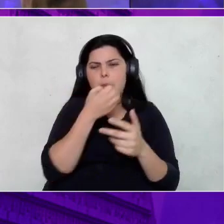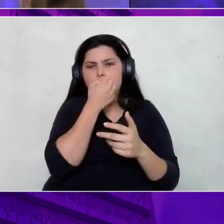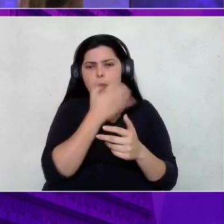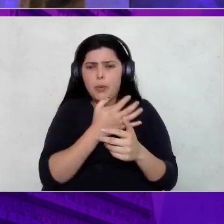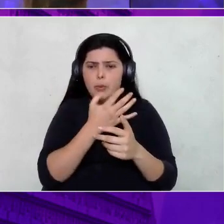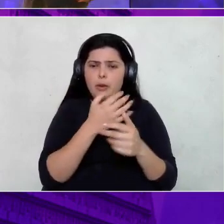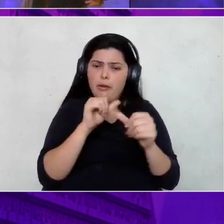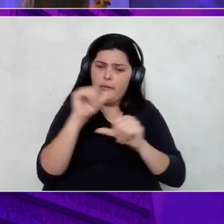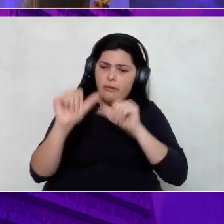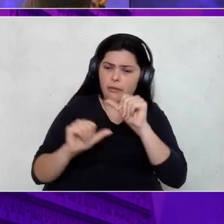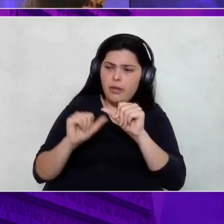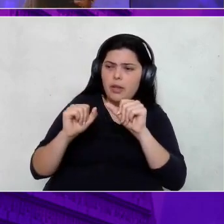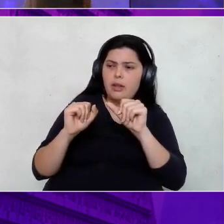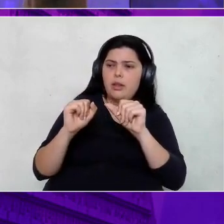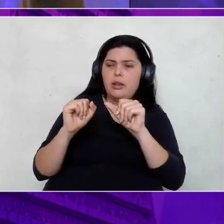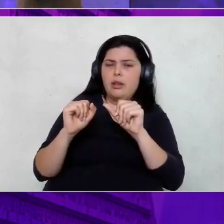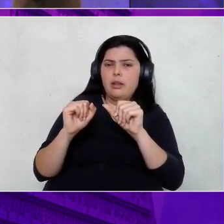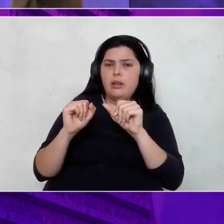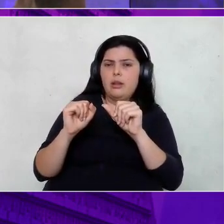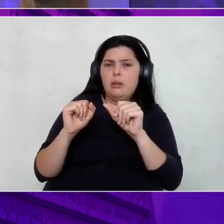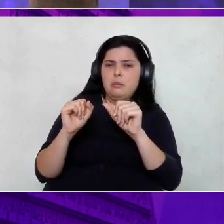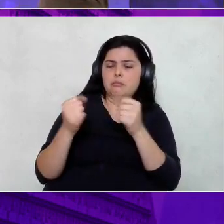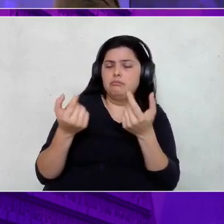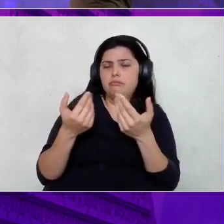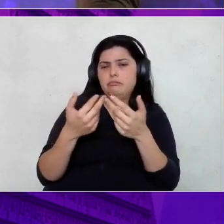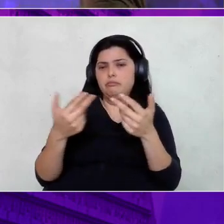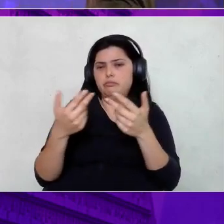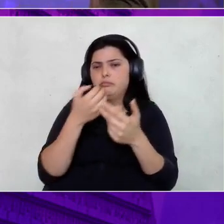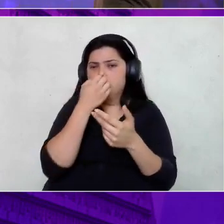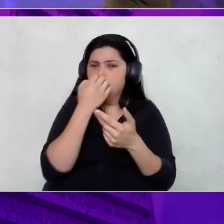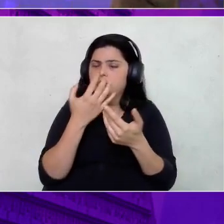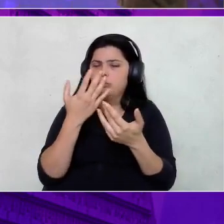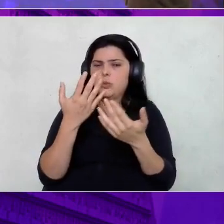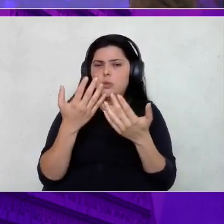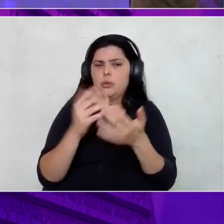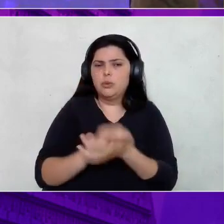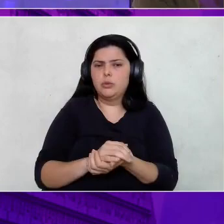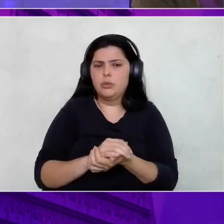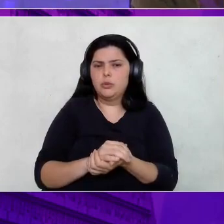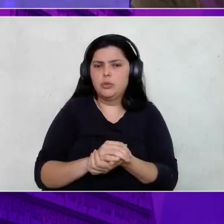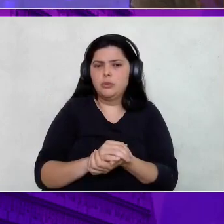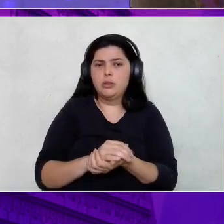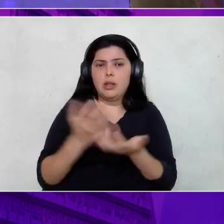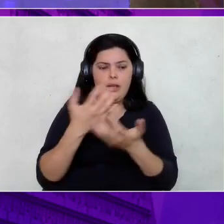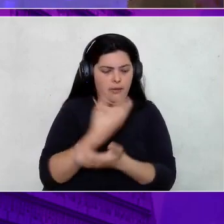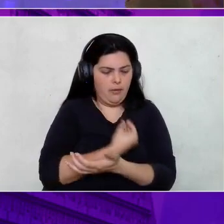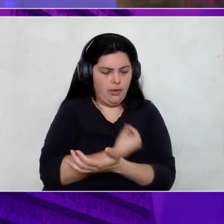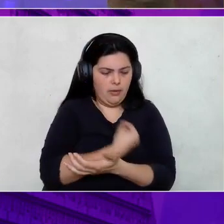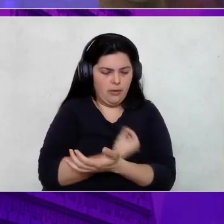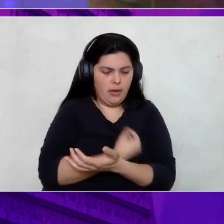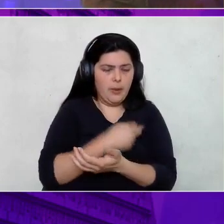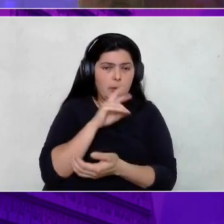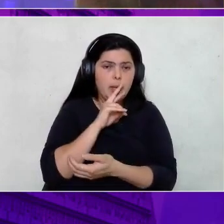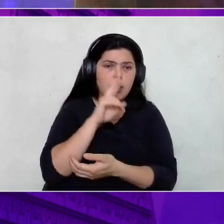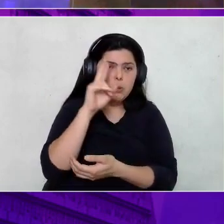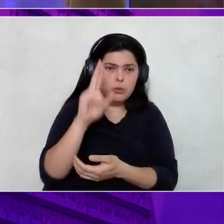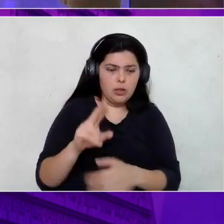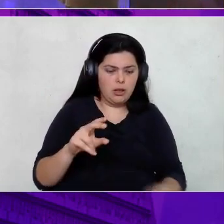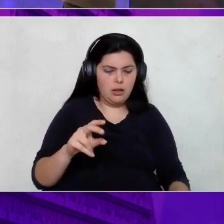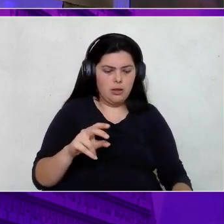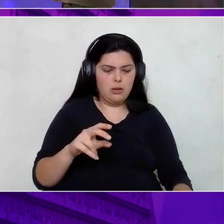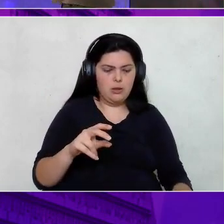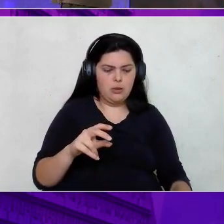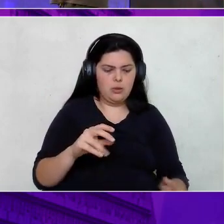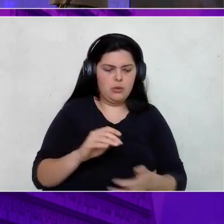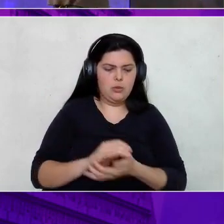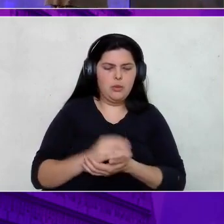Porque são boas, então viram dogma. Sim? Quer viver com os resultados o